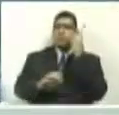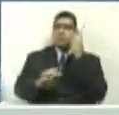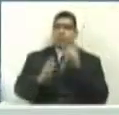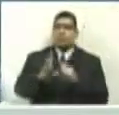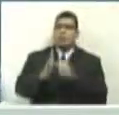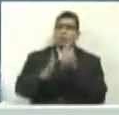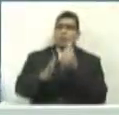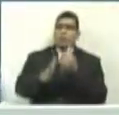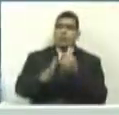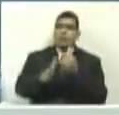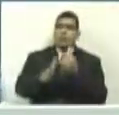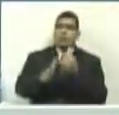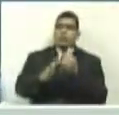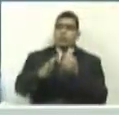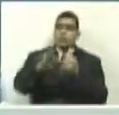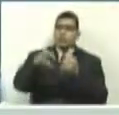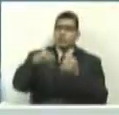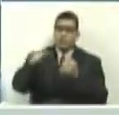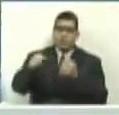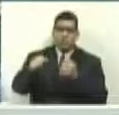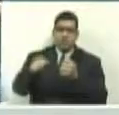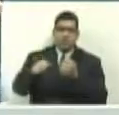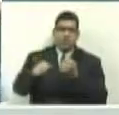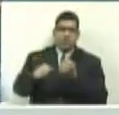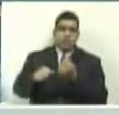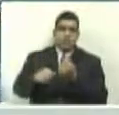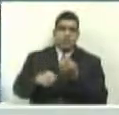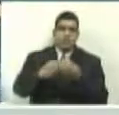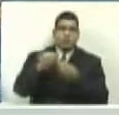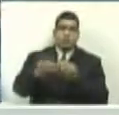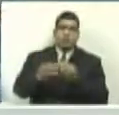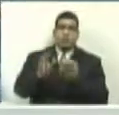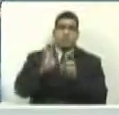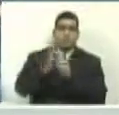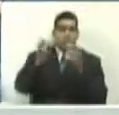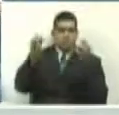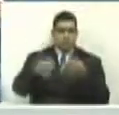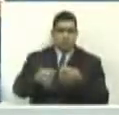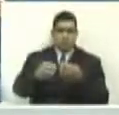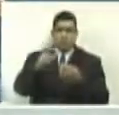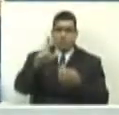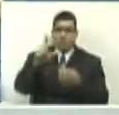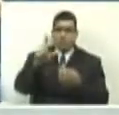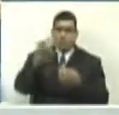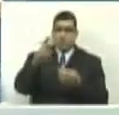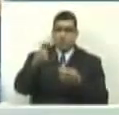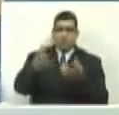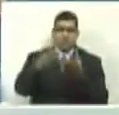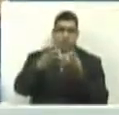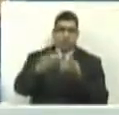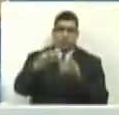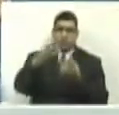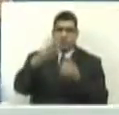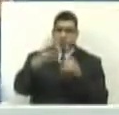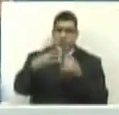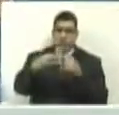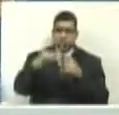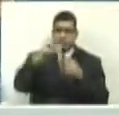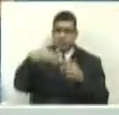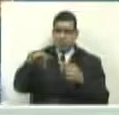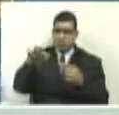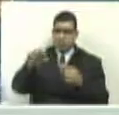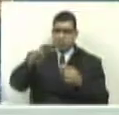de 2003, deputado Fausto Souza, com uma receita corrente líquida de